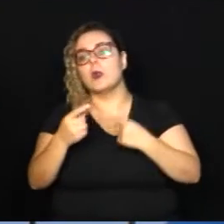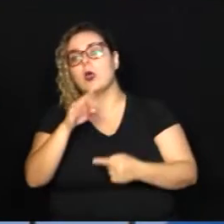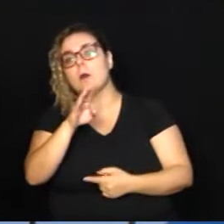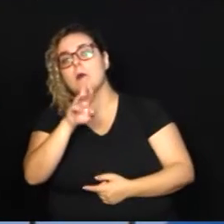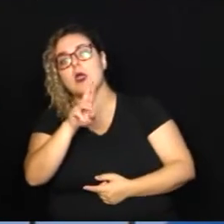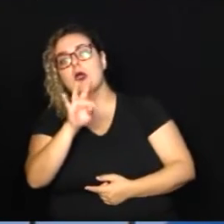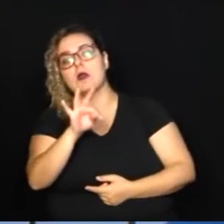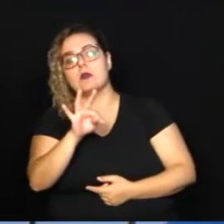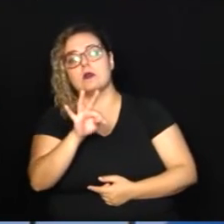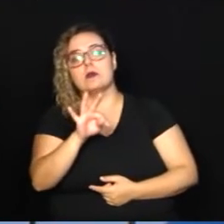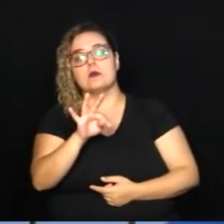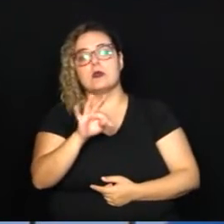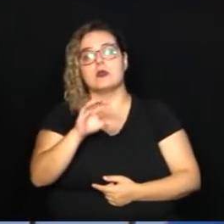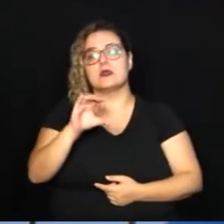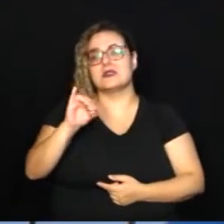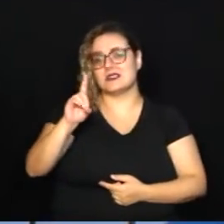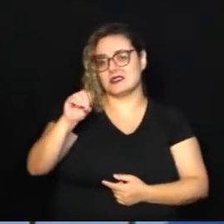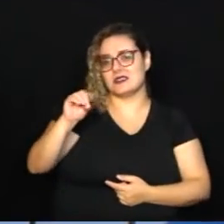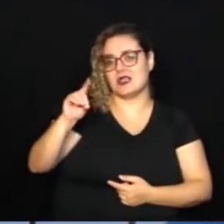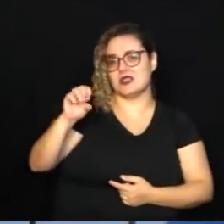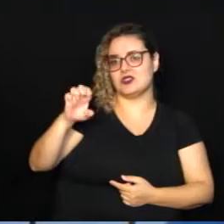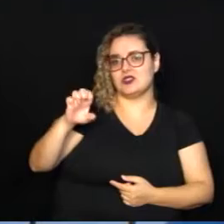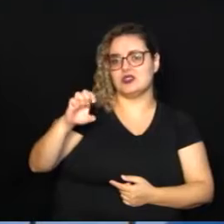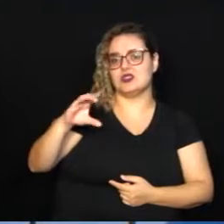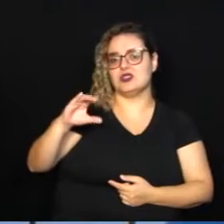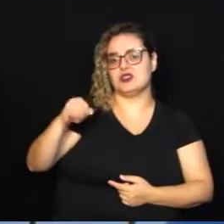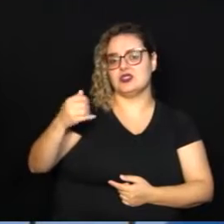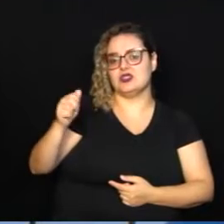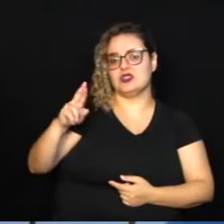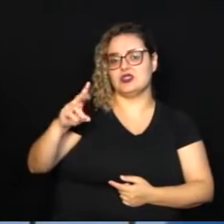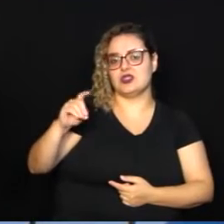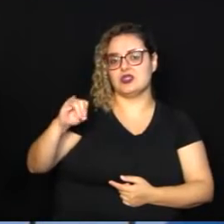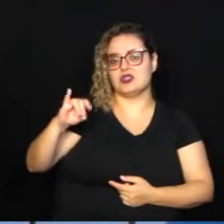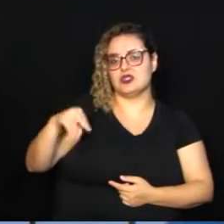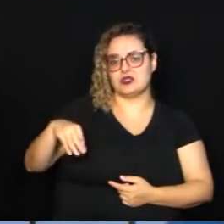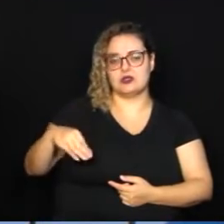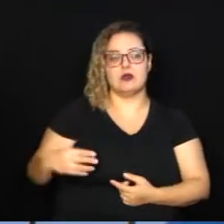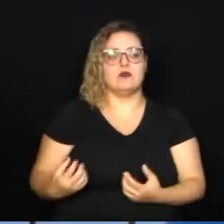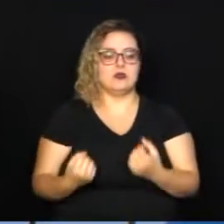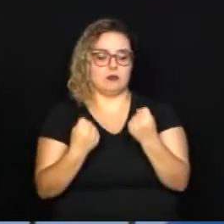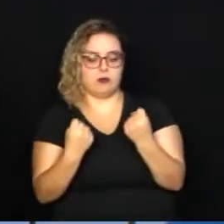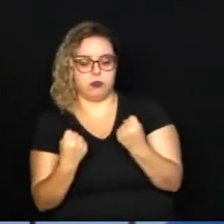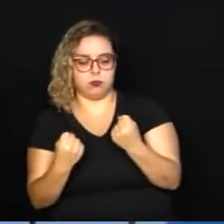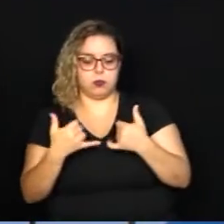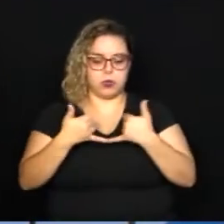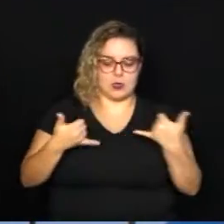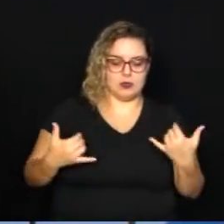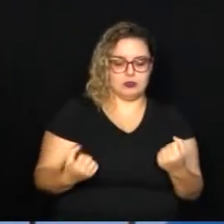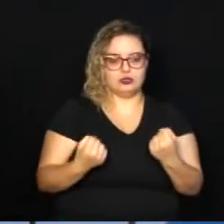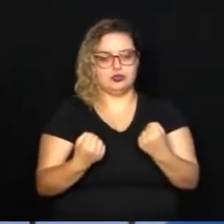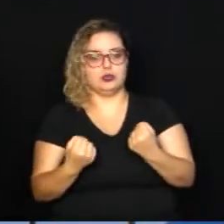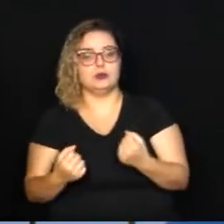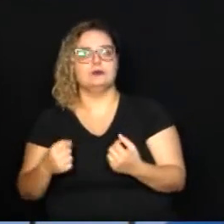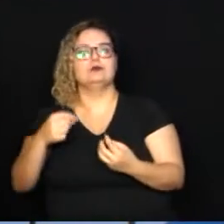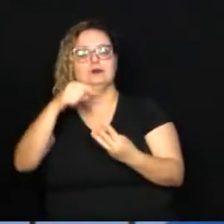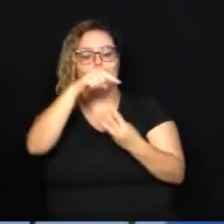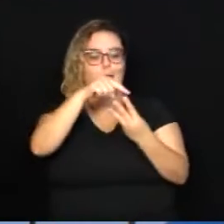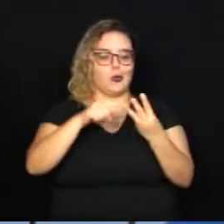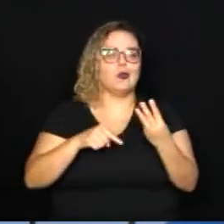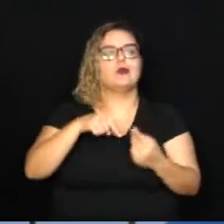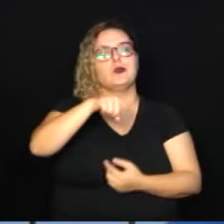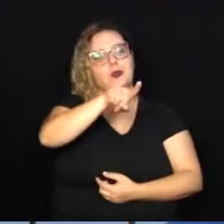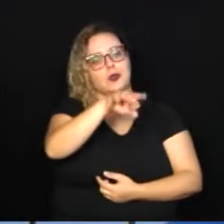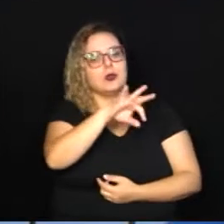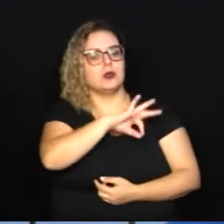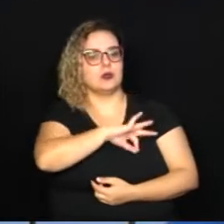na cidade Jardim quando observou um homem carregando os fios. Os 2 casos foram para a delegacia, foi feito